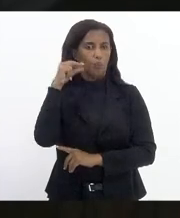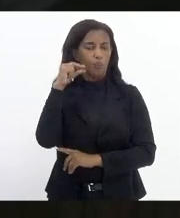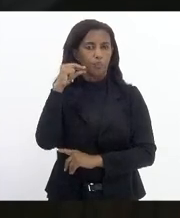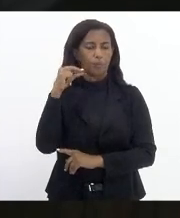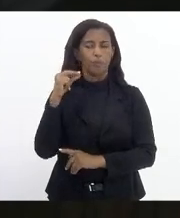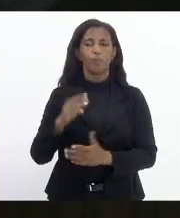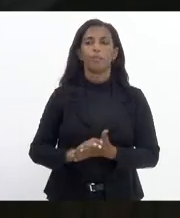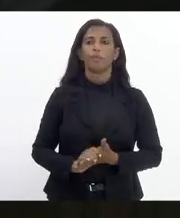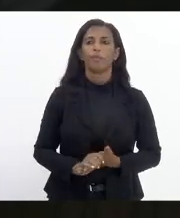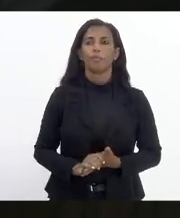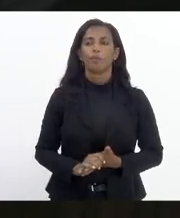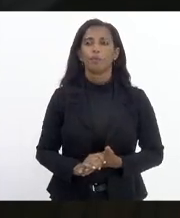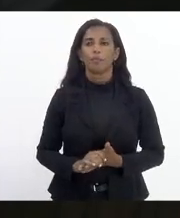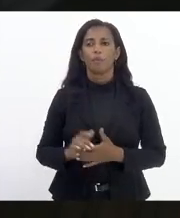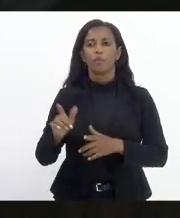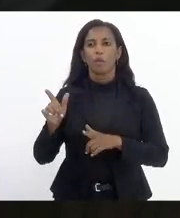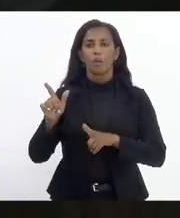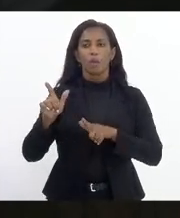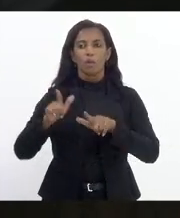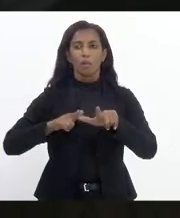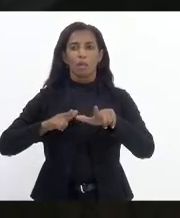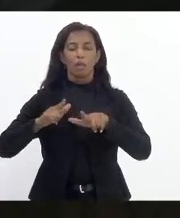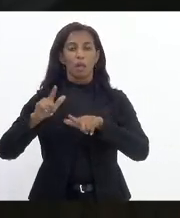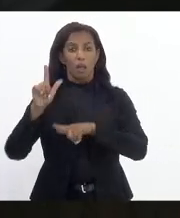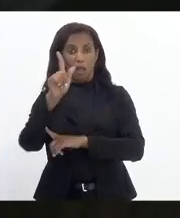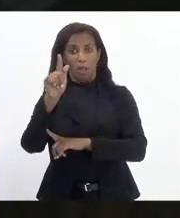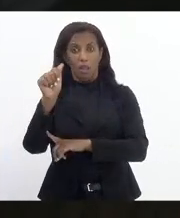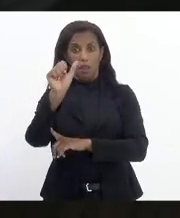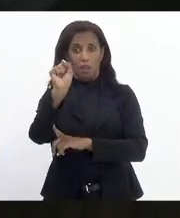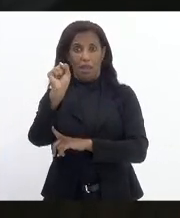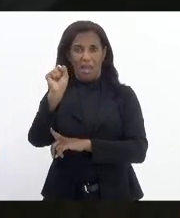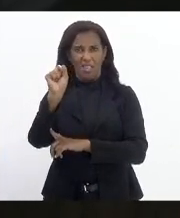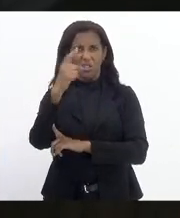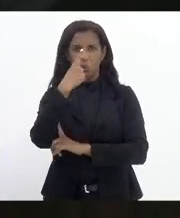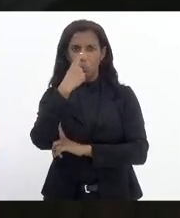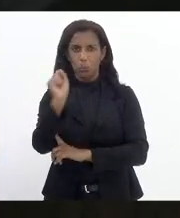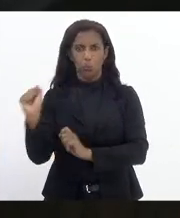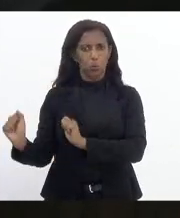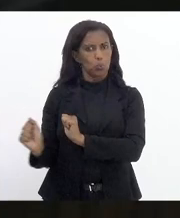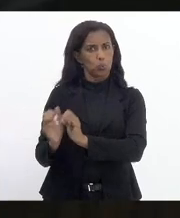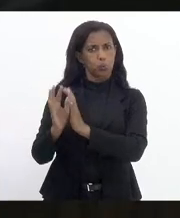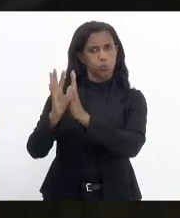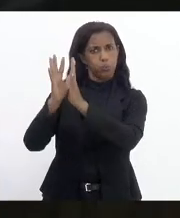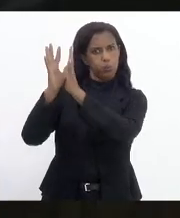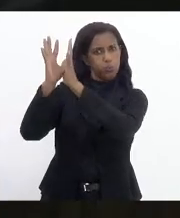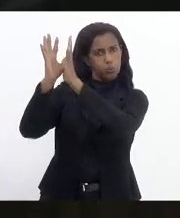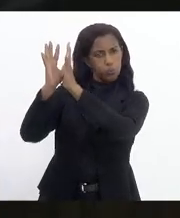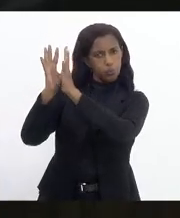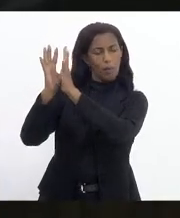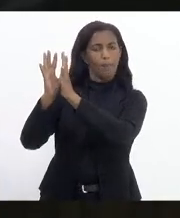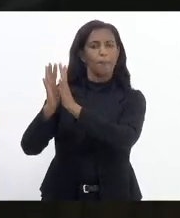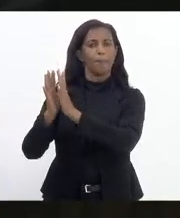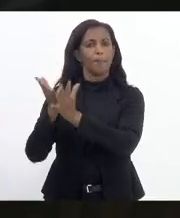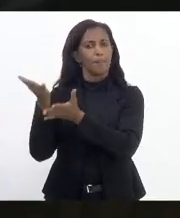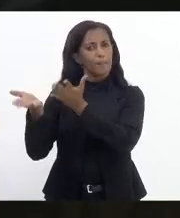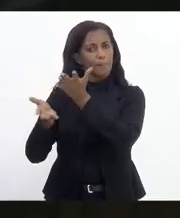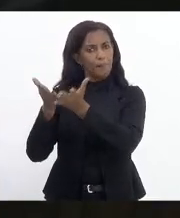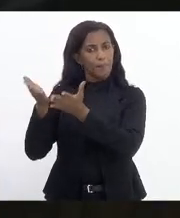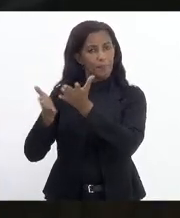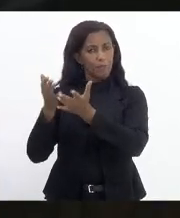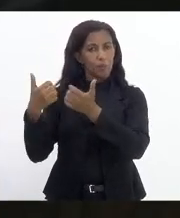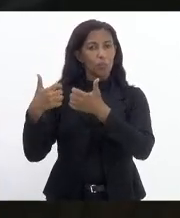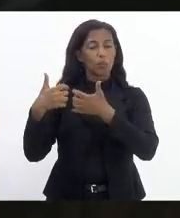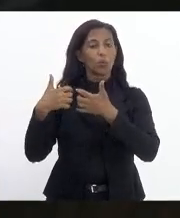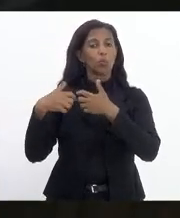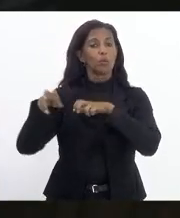institui no Estado do Rio de Janeiro o Programa de Eliminação de Emissões de Gases Poluentes nos Sistemas Intermunicipais e Municipais de Transporte Coletivo de